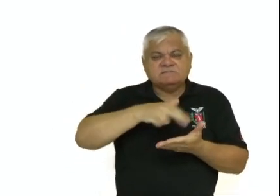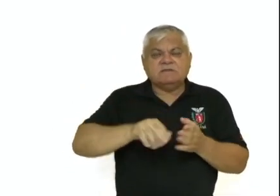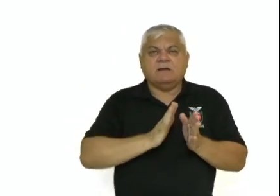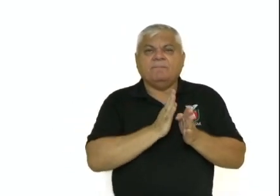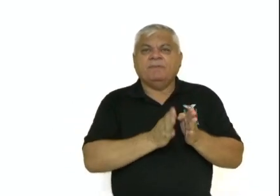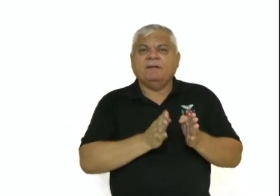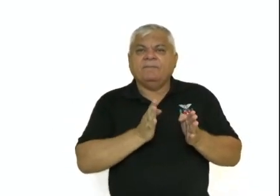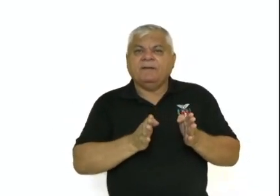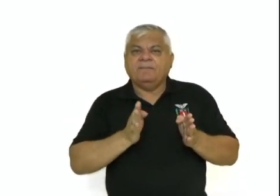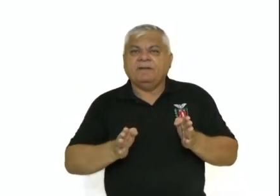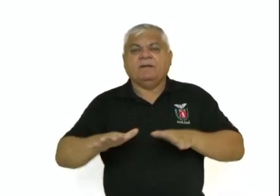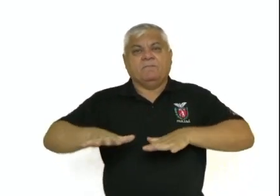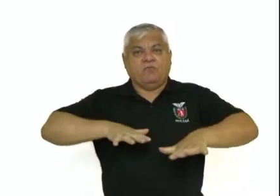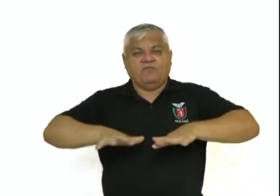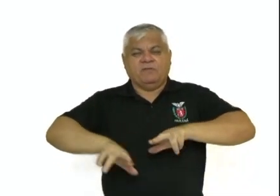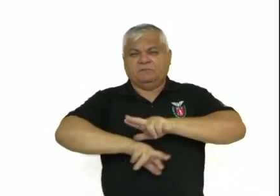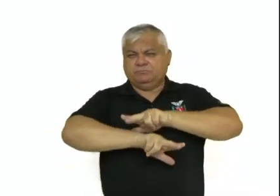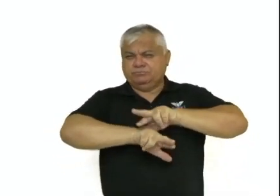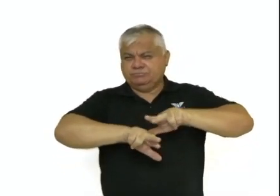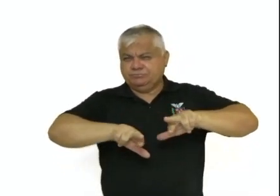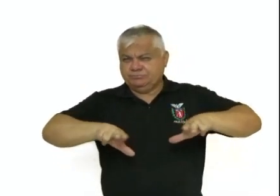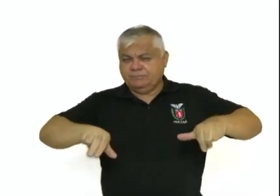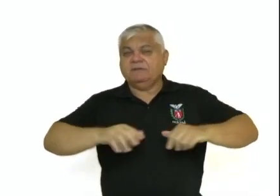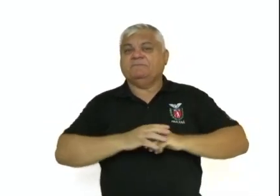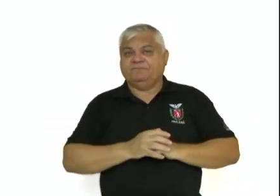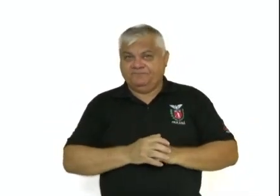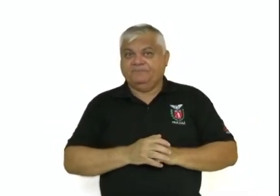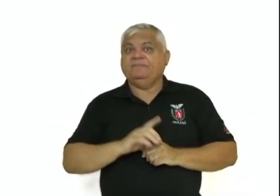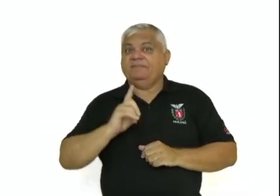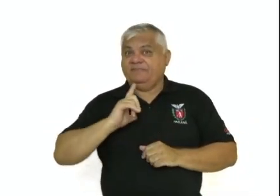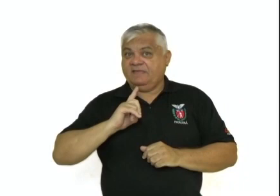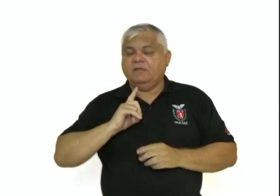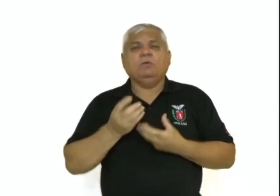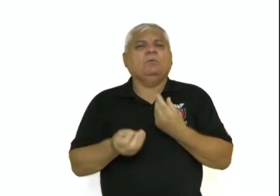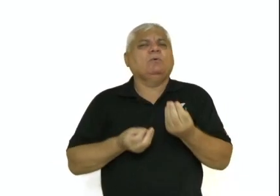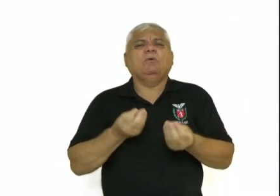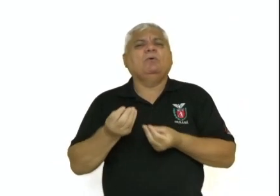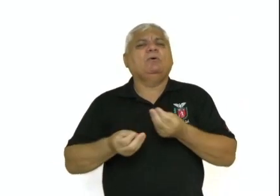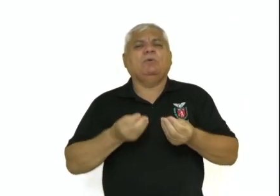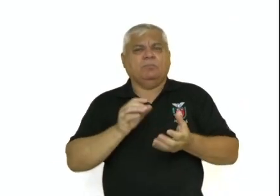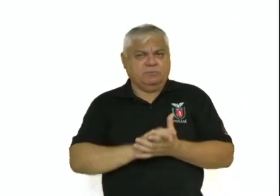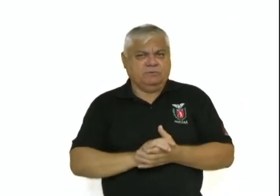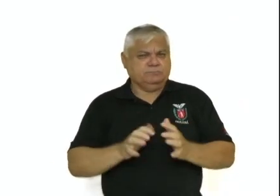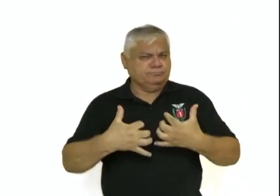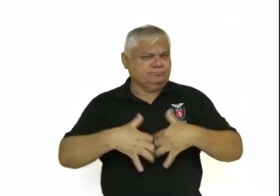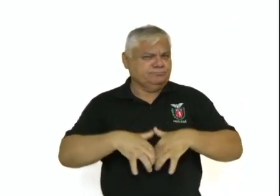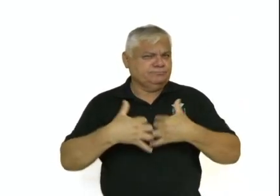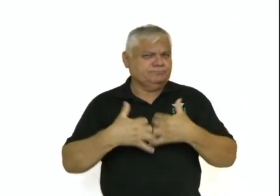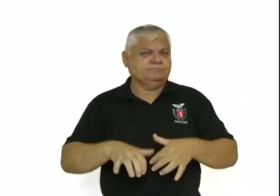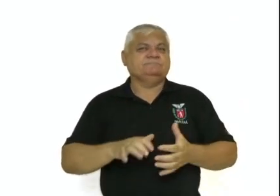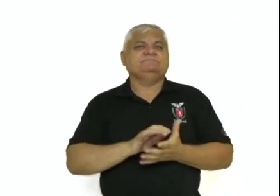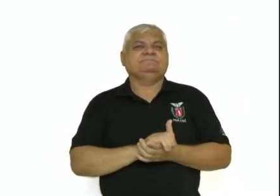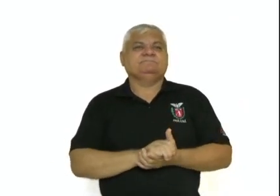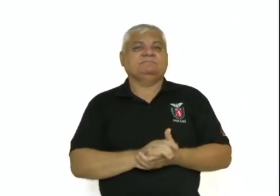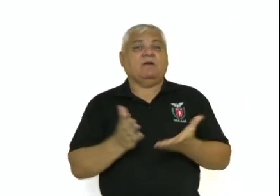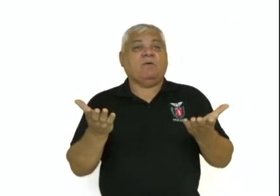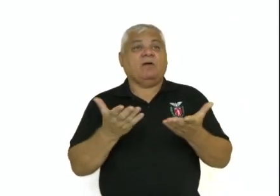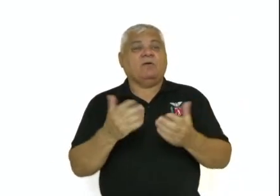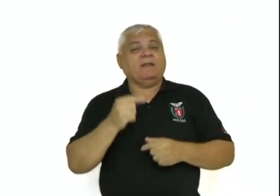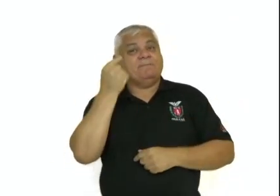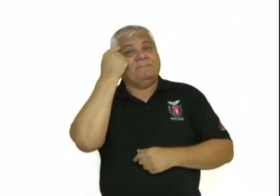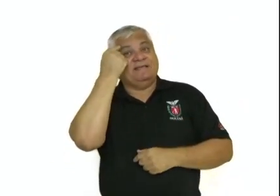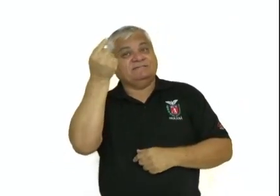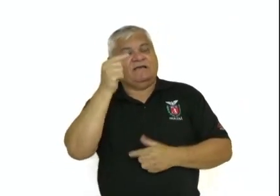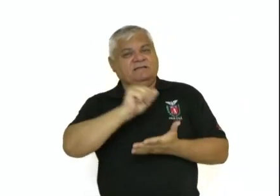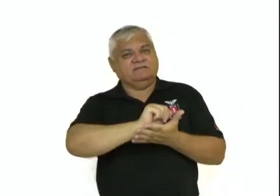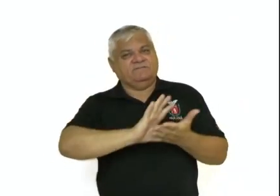criar diversos movimentos. E nós temos esses ritmos. Como será que isso funciona? E é isso que nós vamos pensar nessa